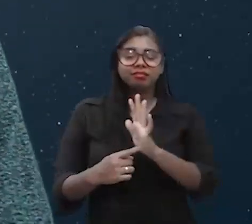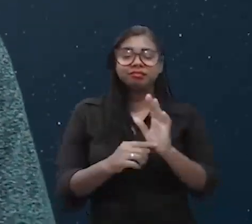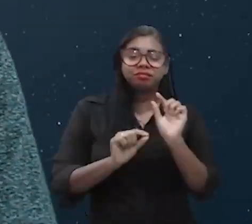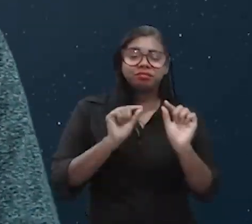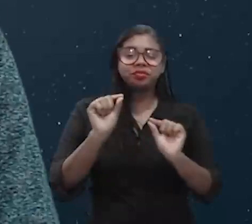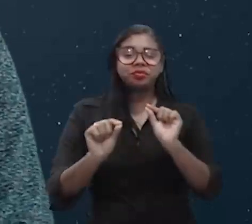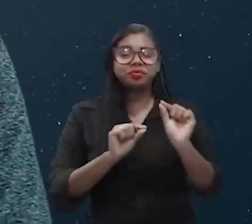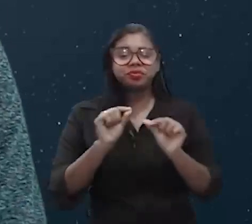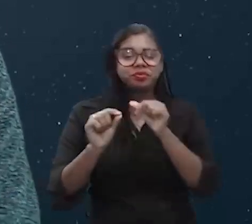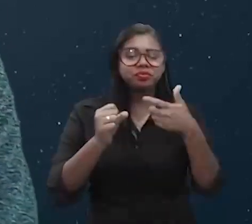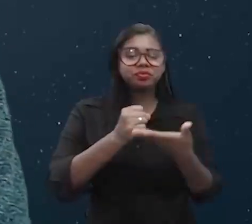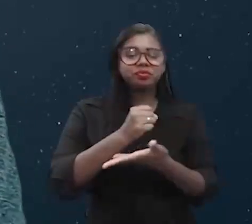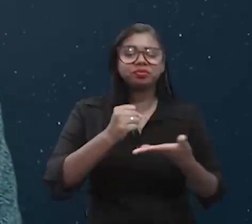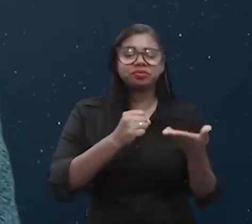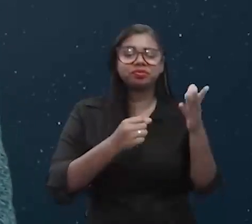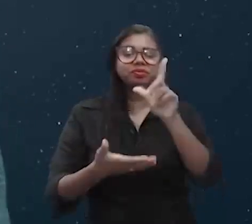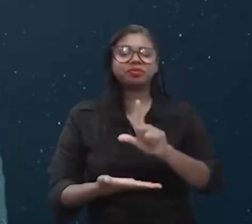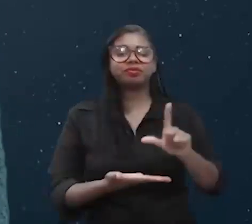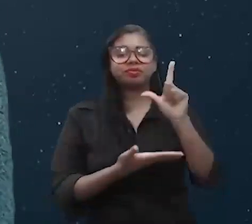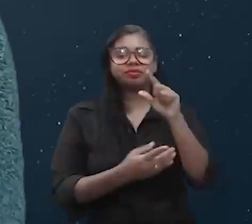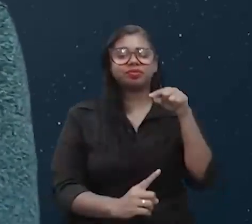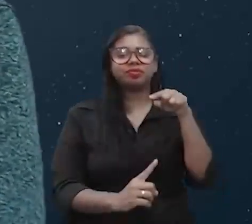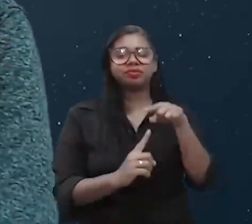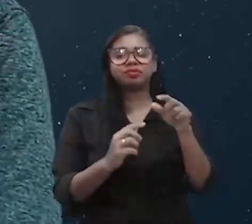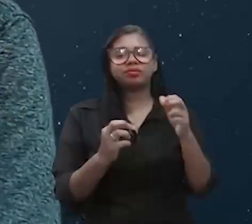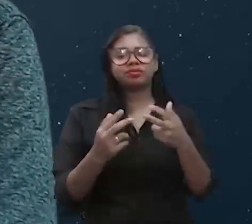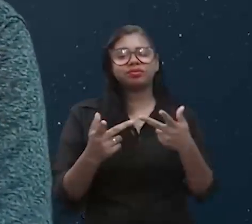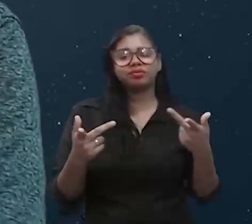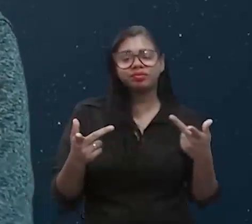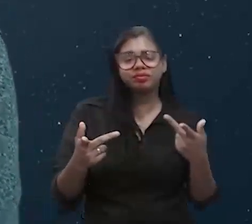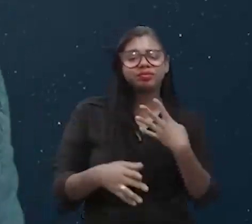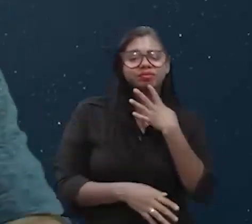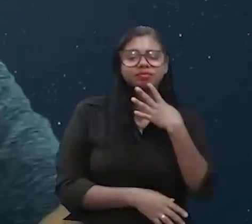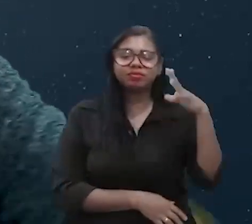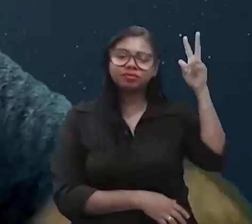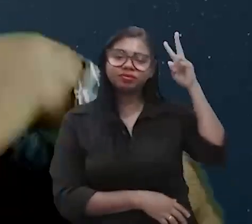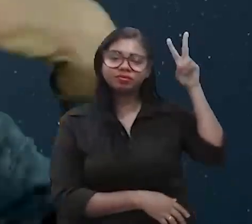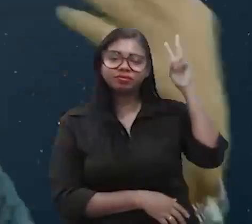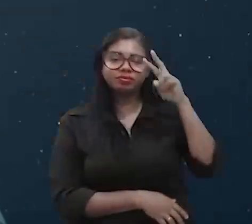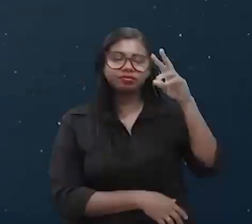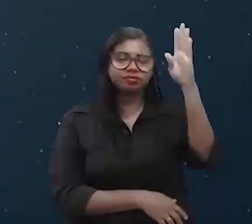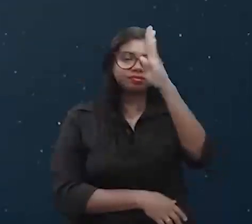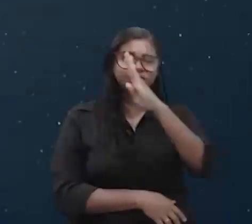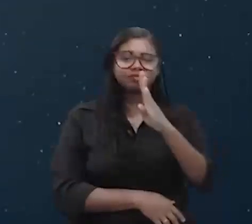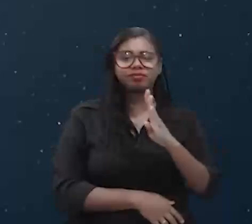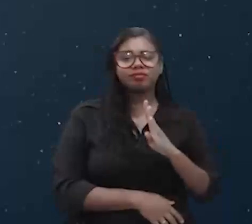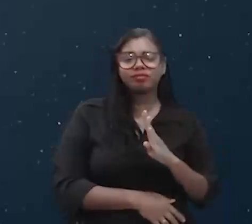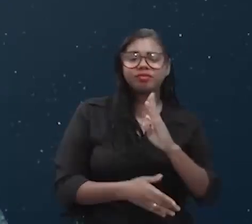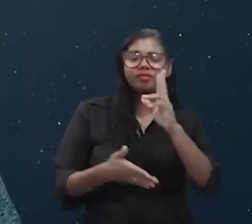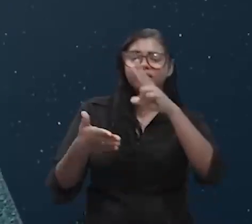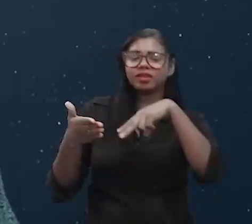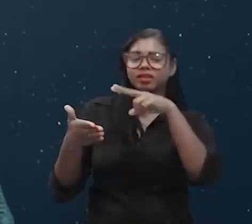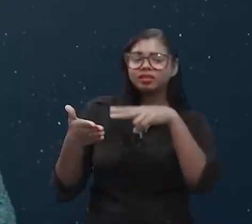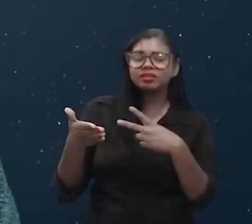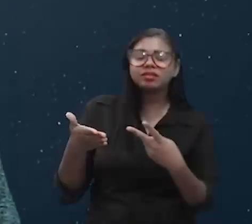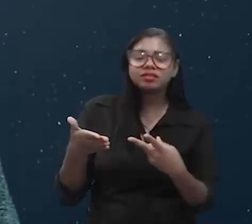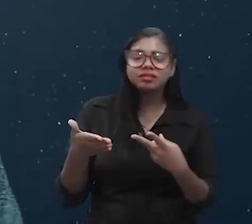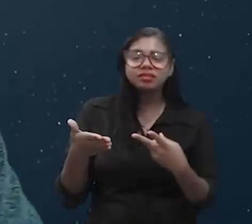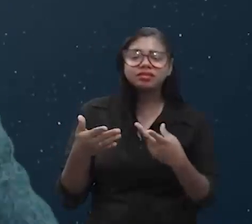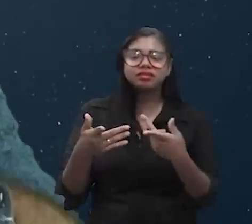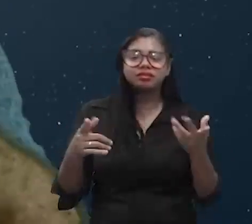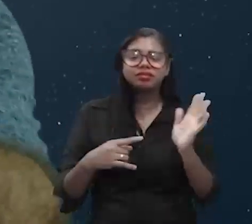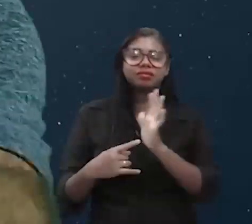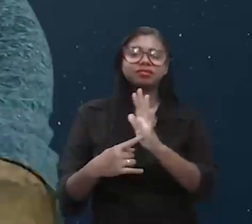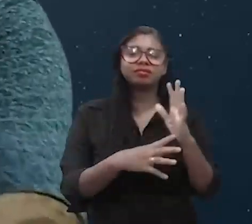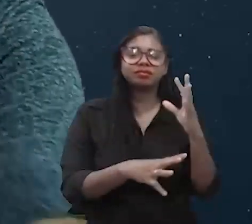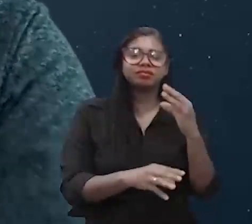baseada na literatura. Você queria conhecer, por exemplo, a história do Brasil, aí você lia o Uruguai, né, do Basílio da Gama,